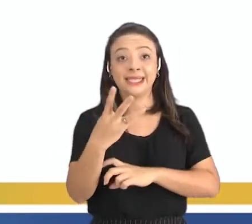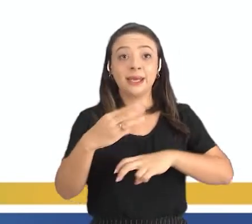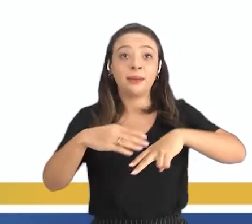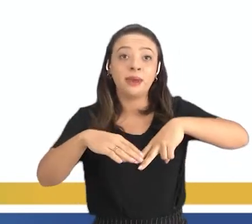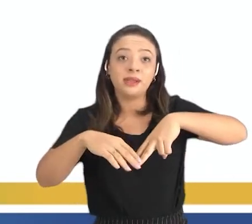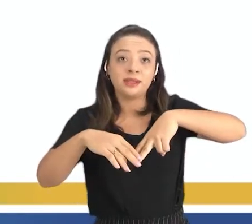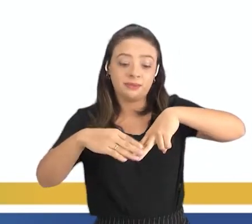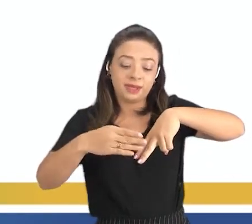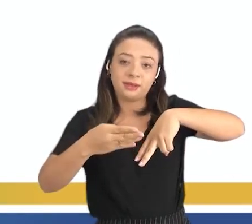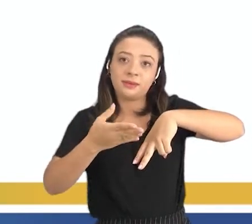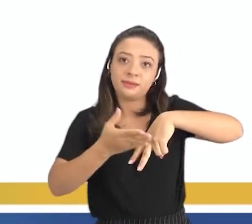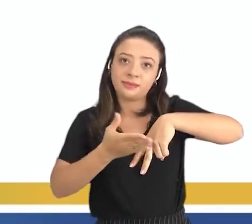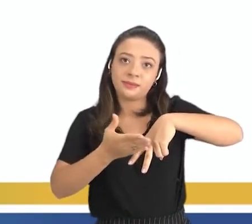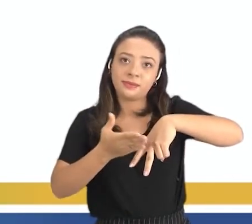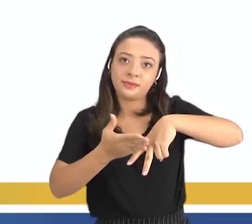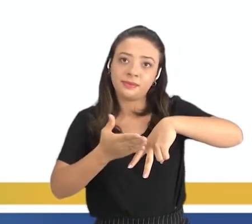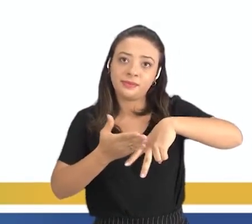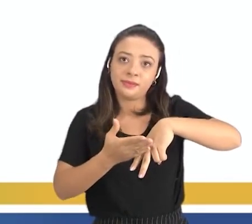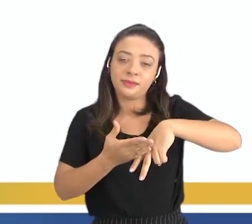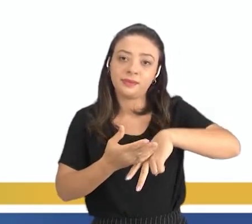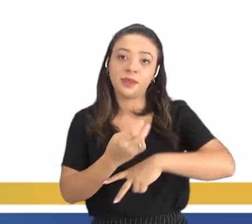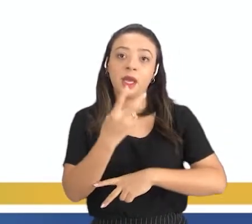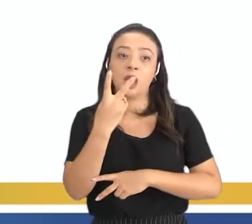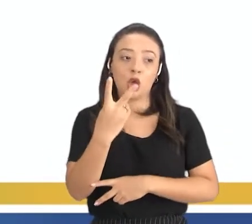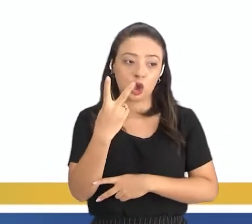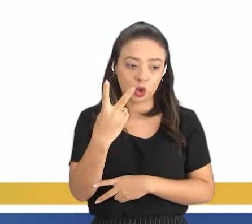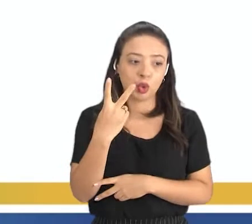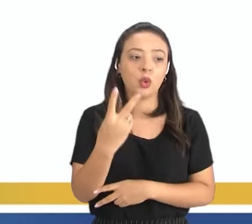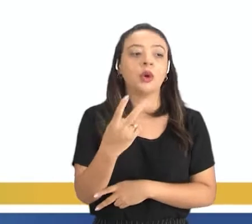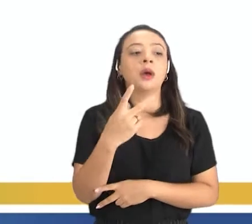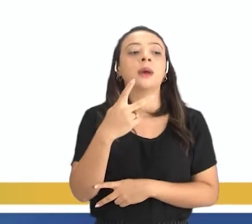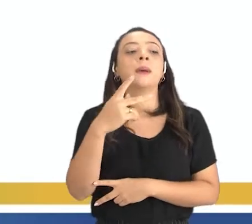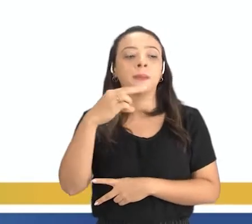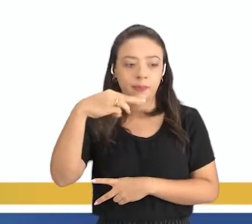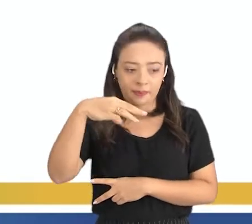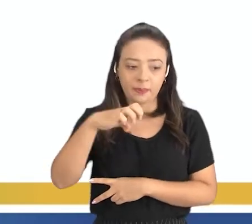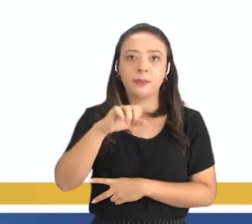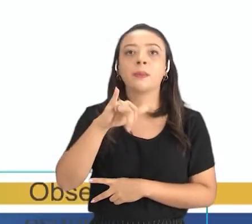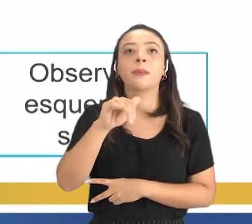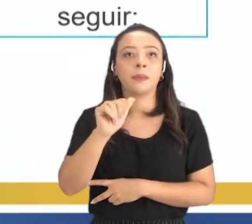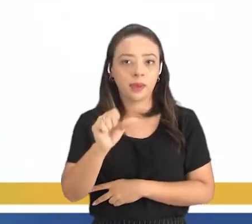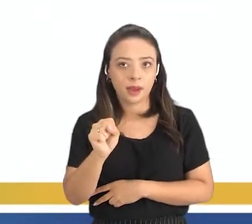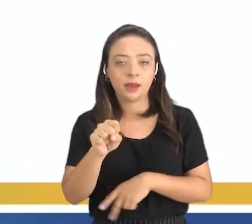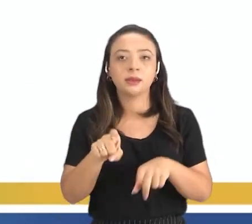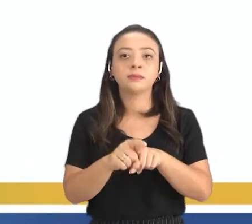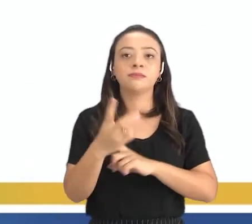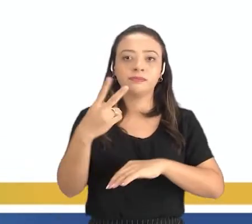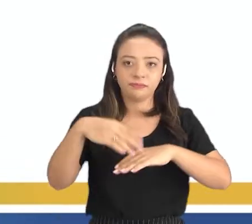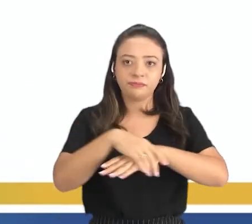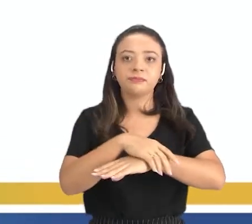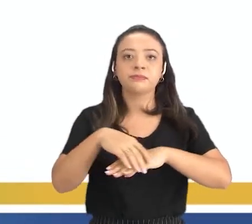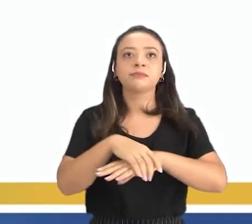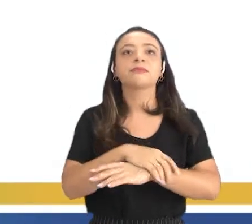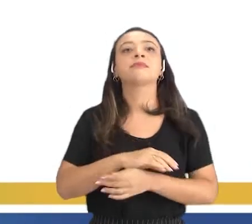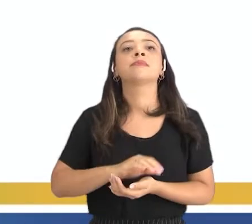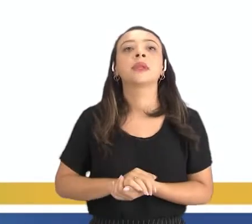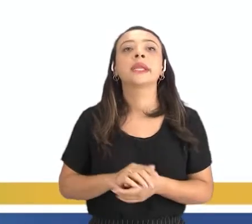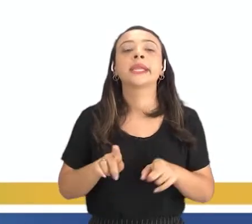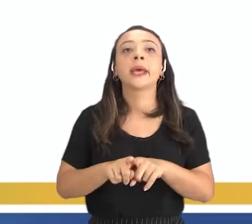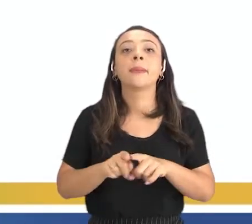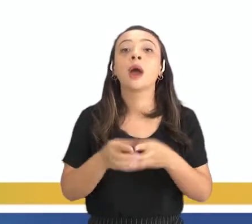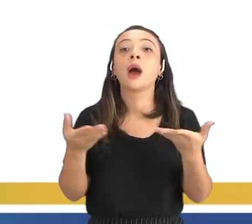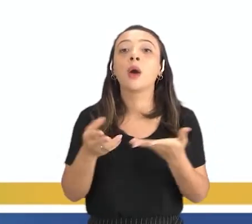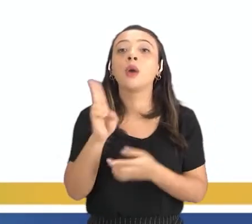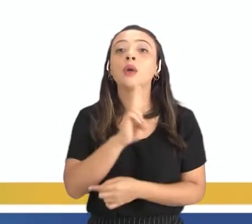calças, 2 pares de meia e 2 pares de sapatos. Então, vamos resolver aí pelo